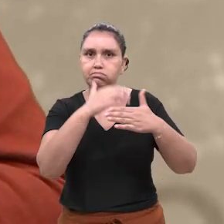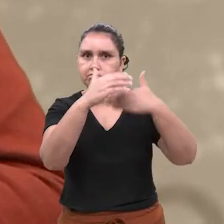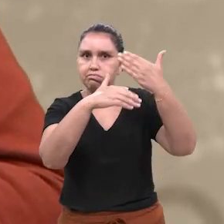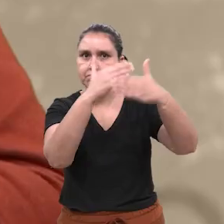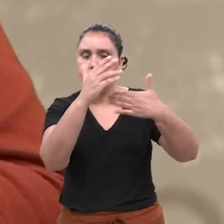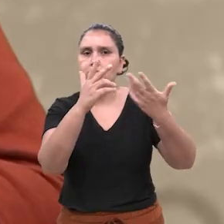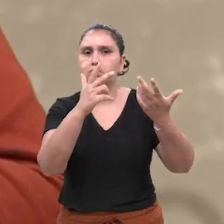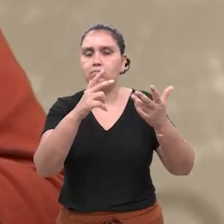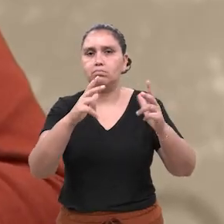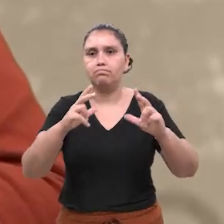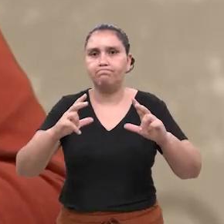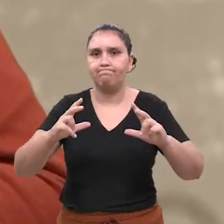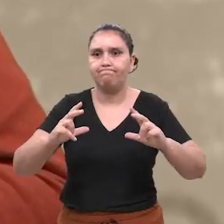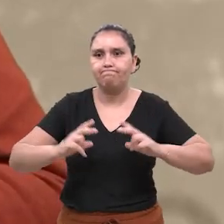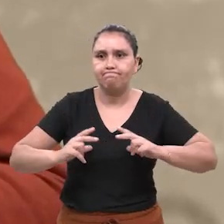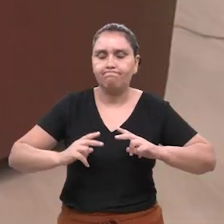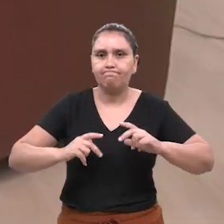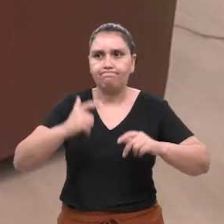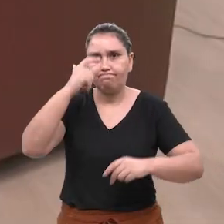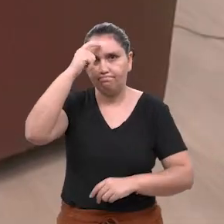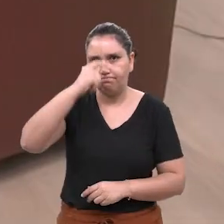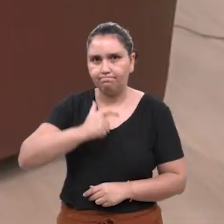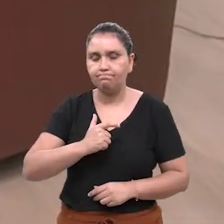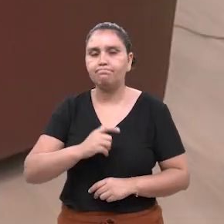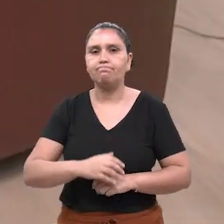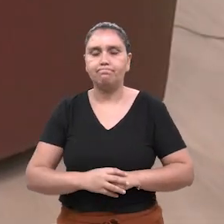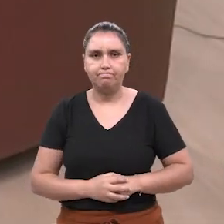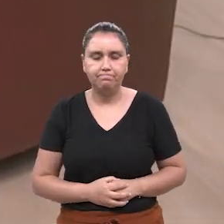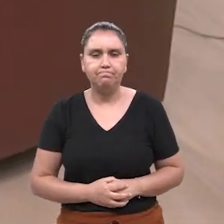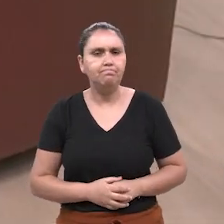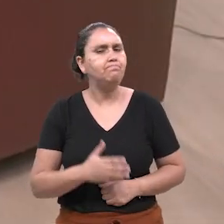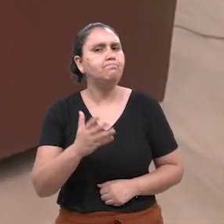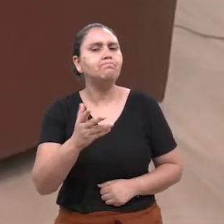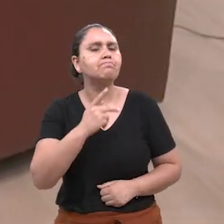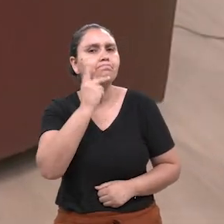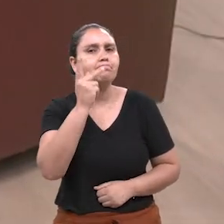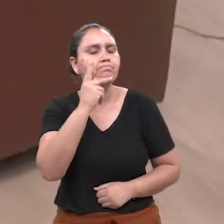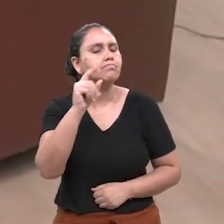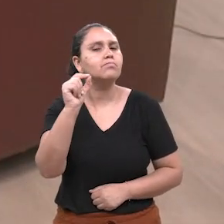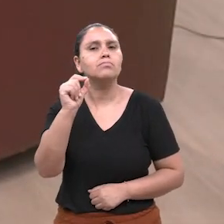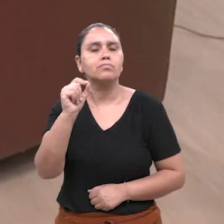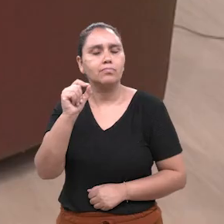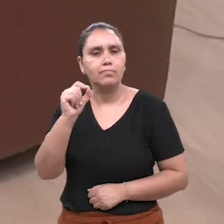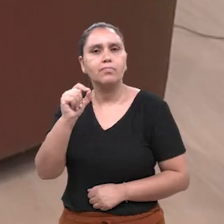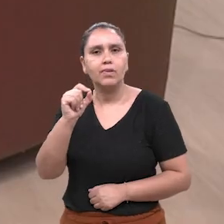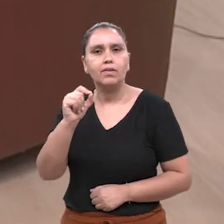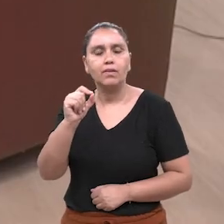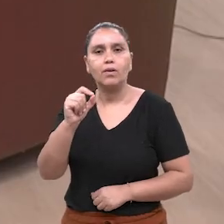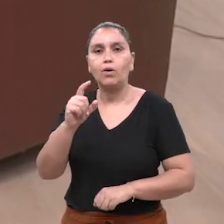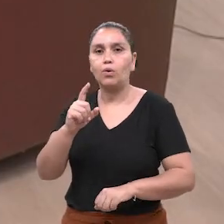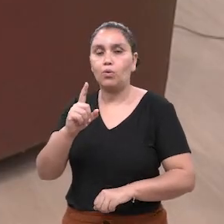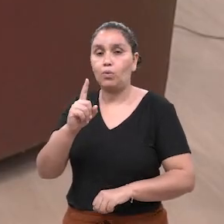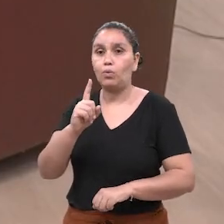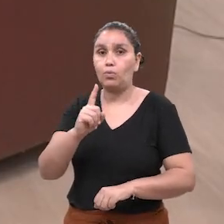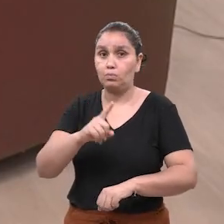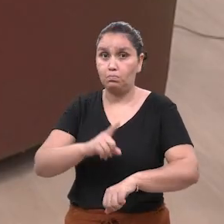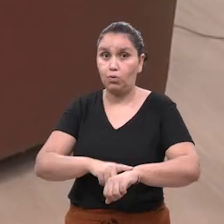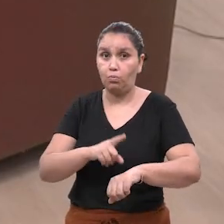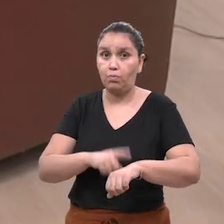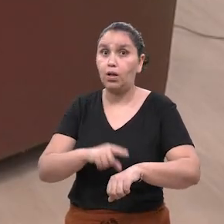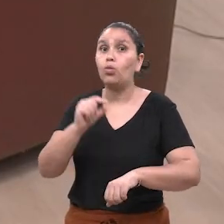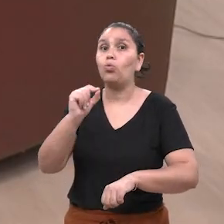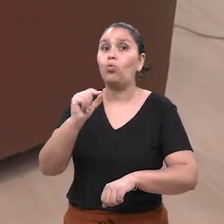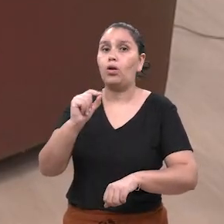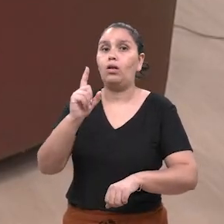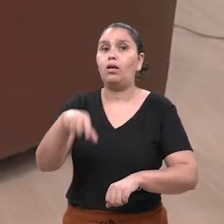crescesse como pessoa e como ser humano. Mário, tu falaste que o teu momento